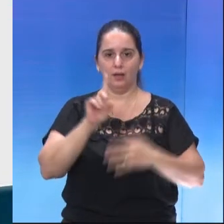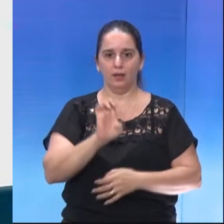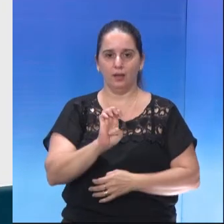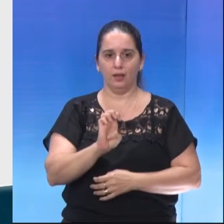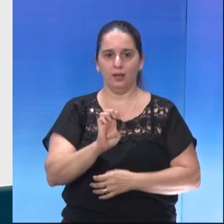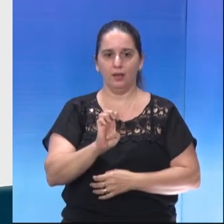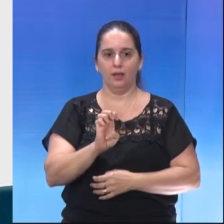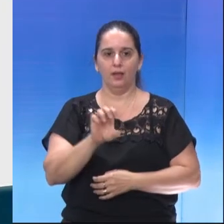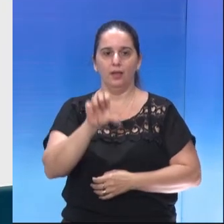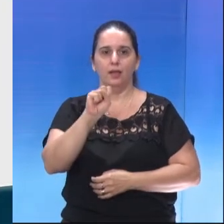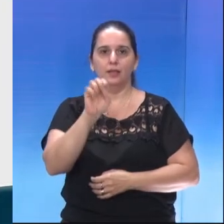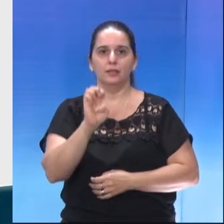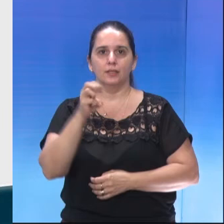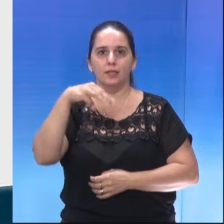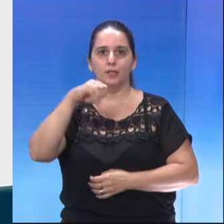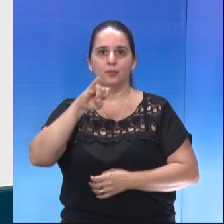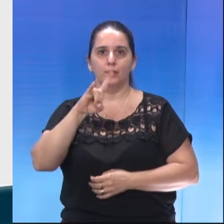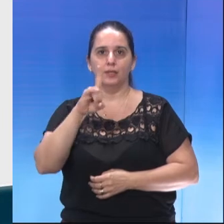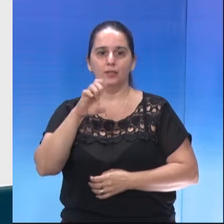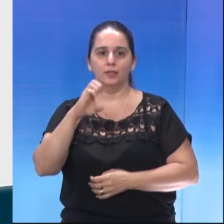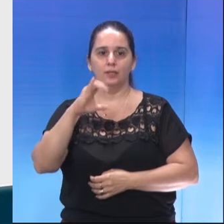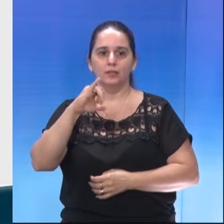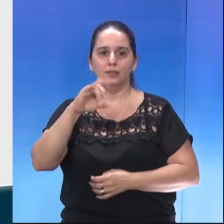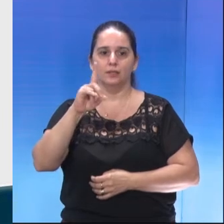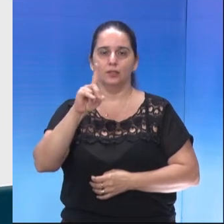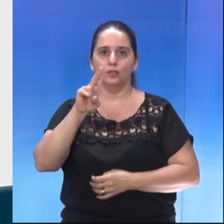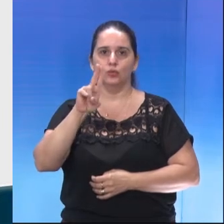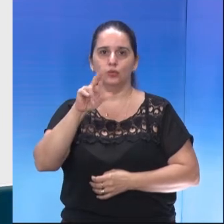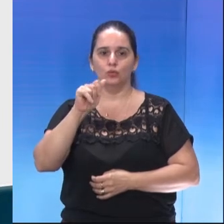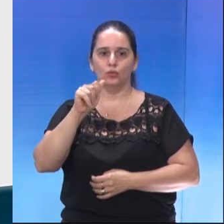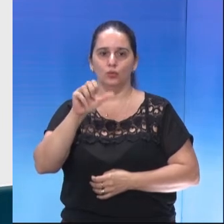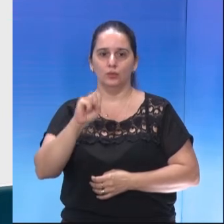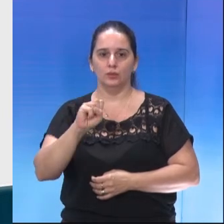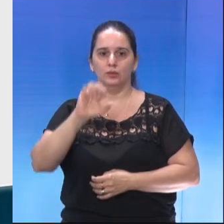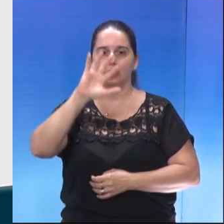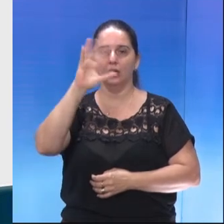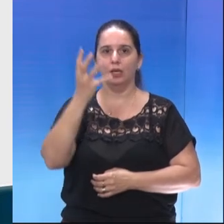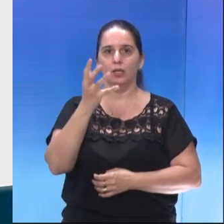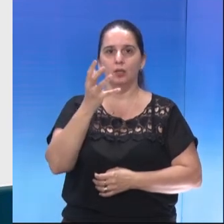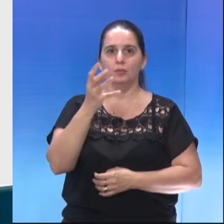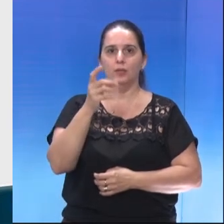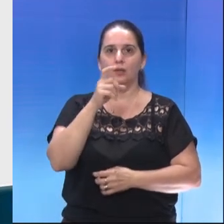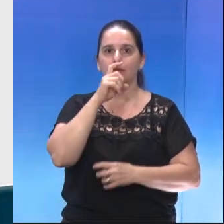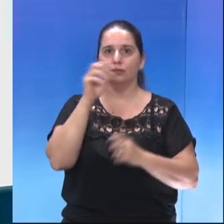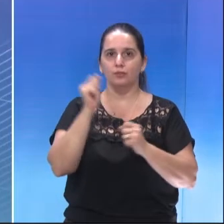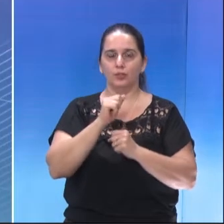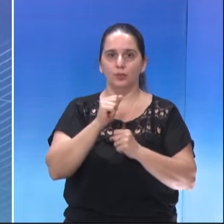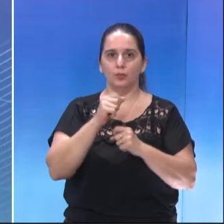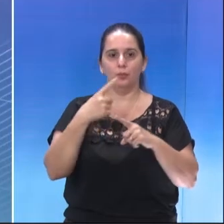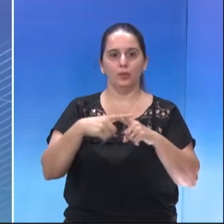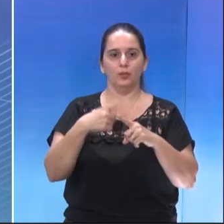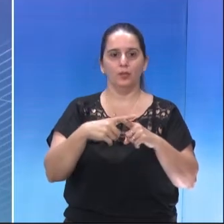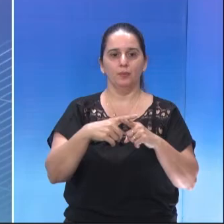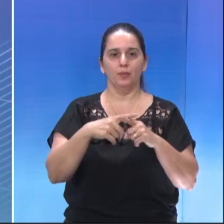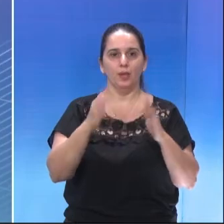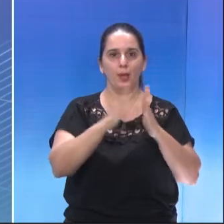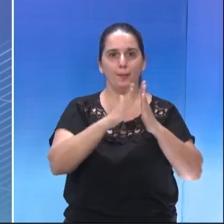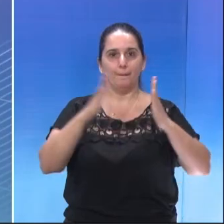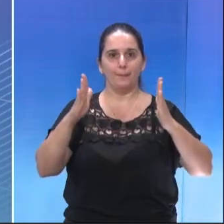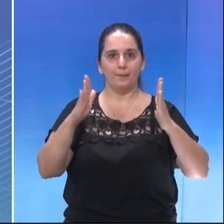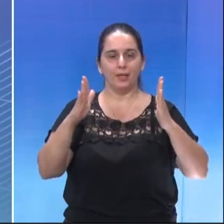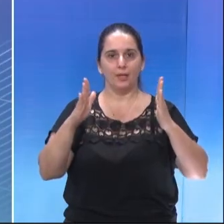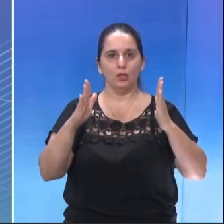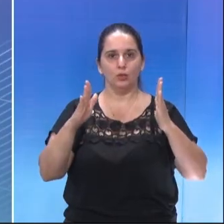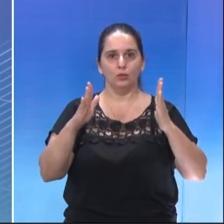semidecíduas e clima tropical úmido. Essas plantas semidecíduas, elas acontecem por períodos. Então, pessoal, basicamente